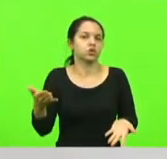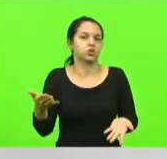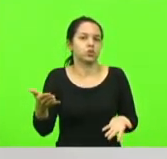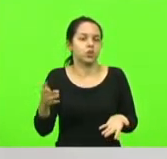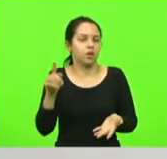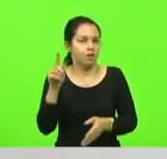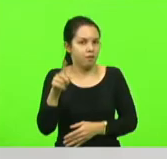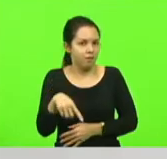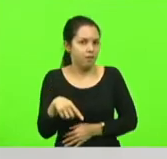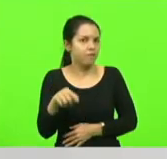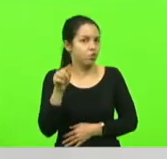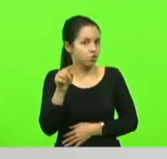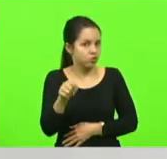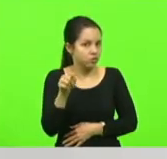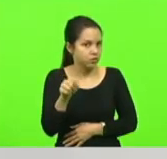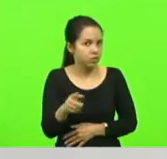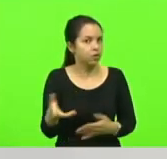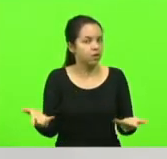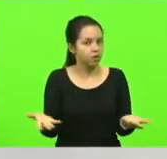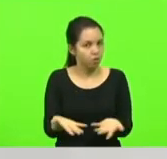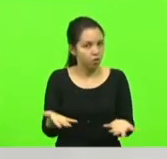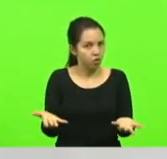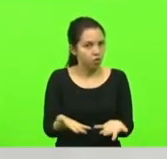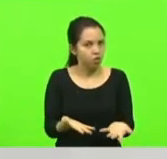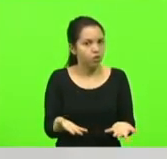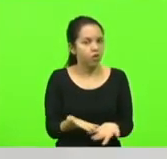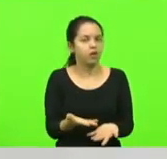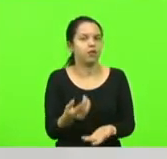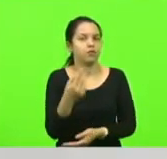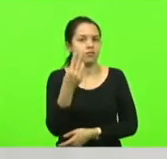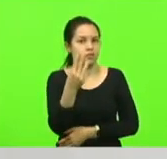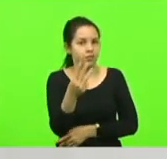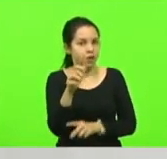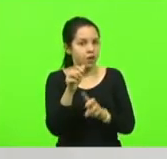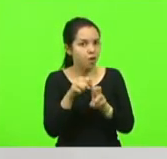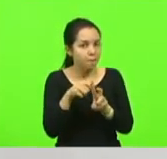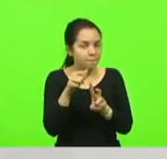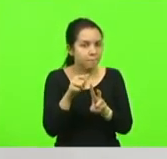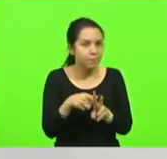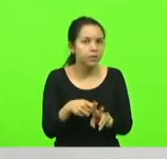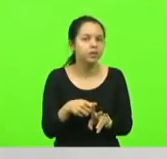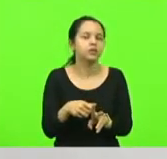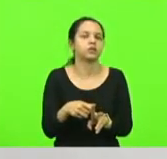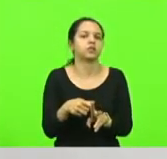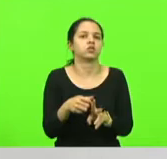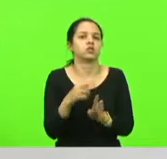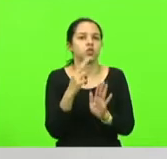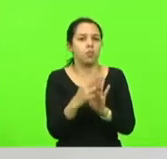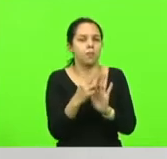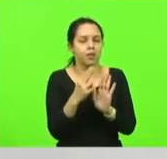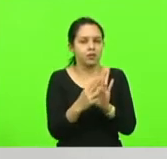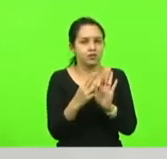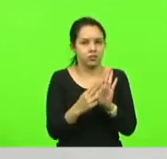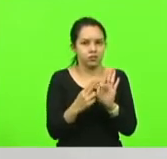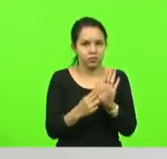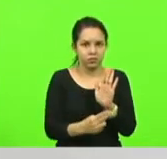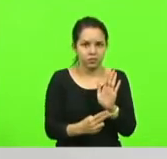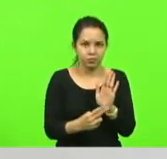E você se juntou agora... Está há 3 meses com a nomeação do